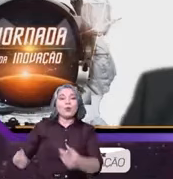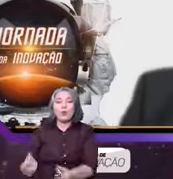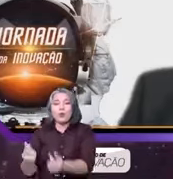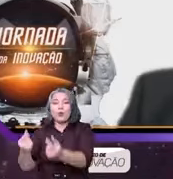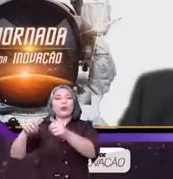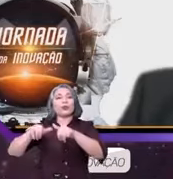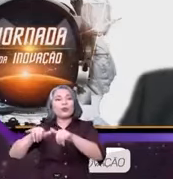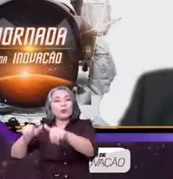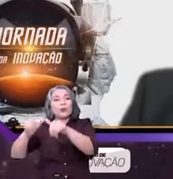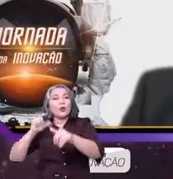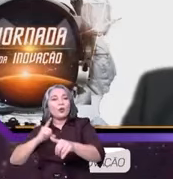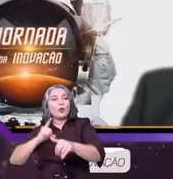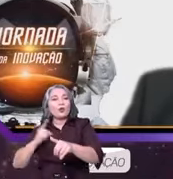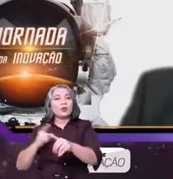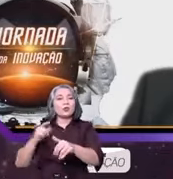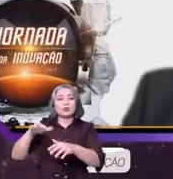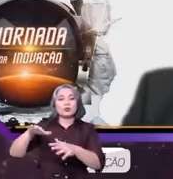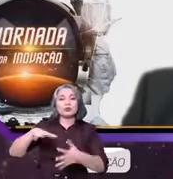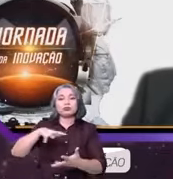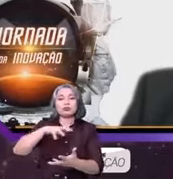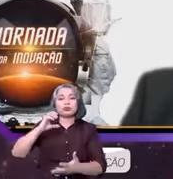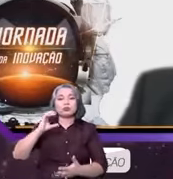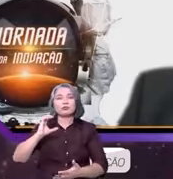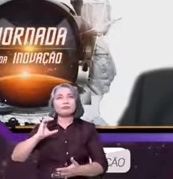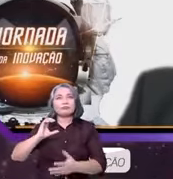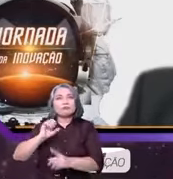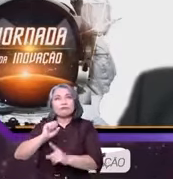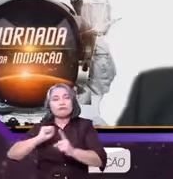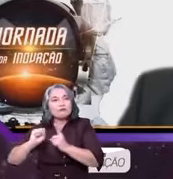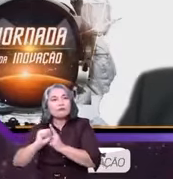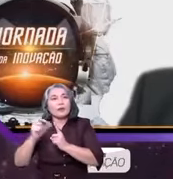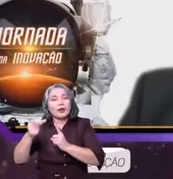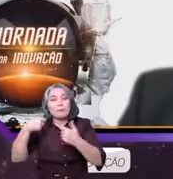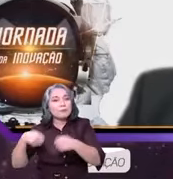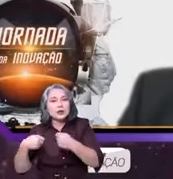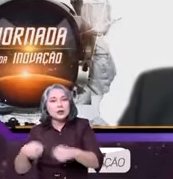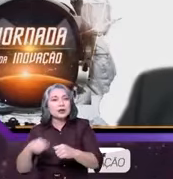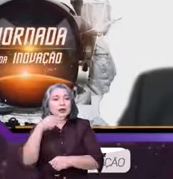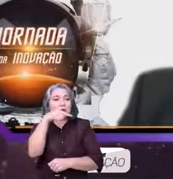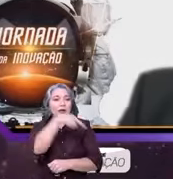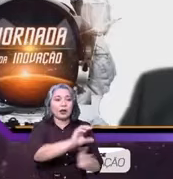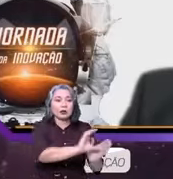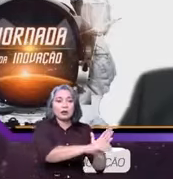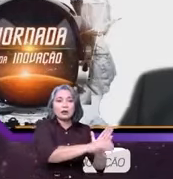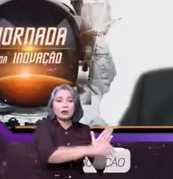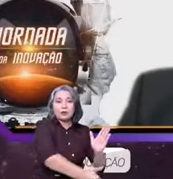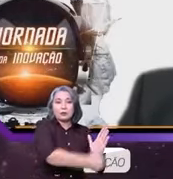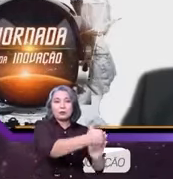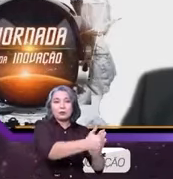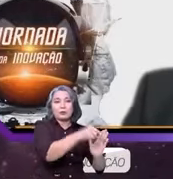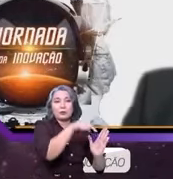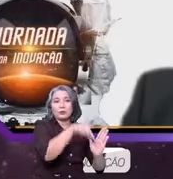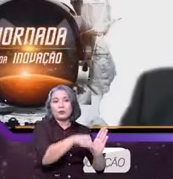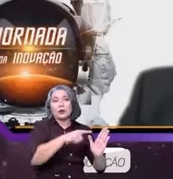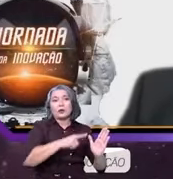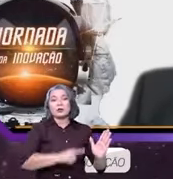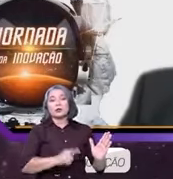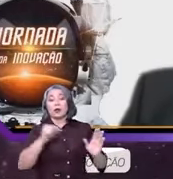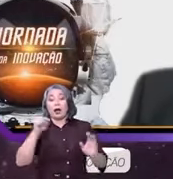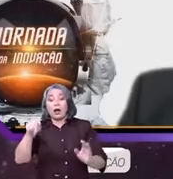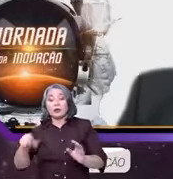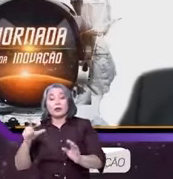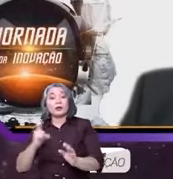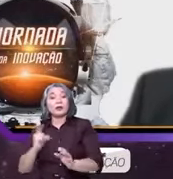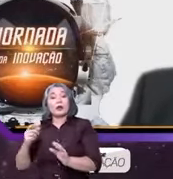final sofre adaptações para quê? Para adequar aquele conceito primário ali, que é um conceito que satisfazer o